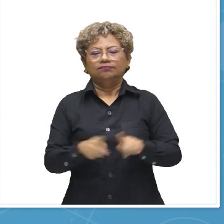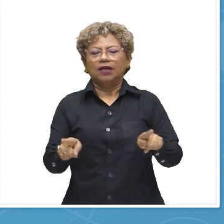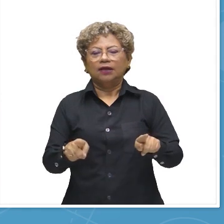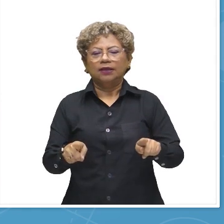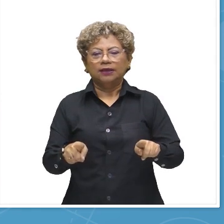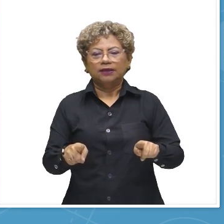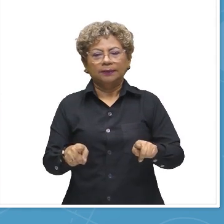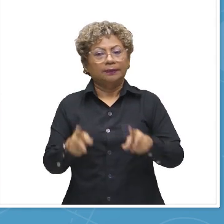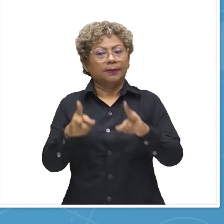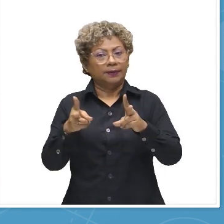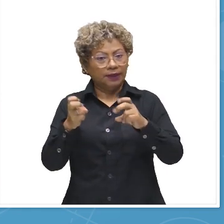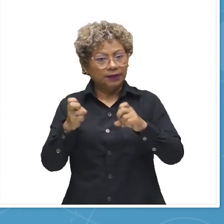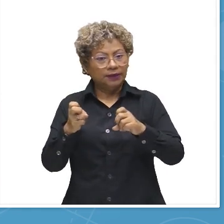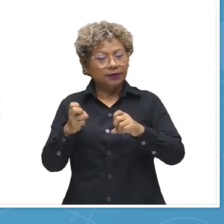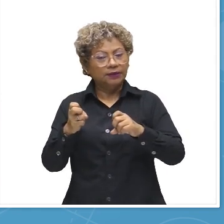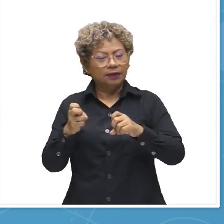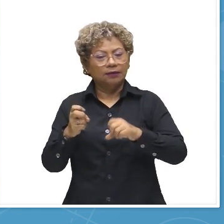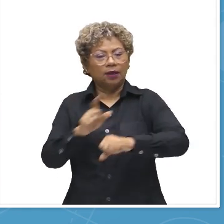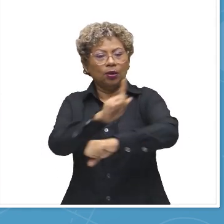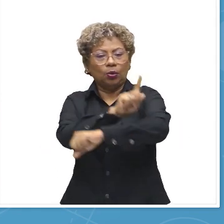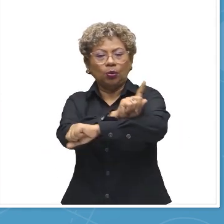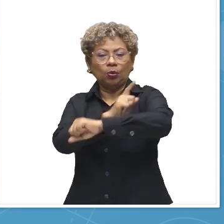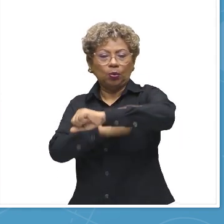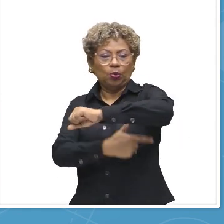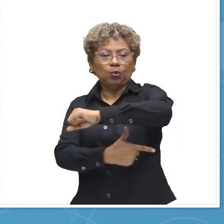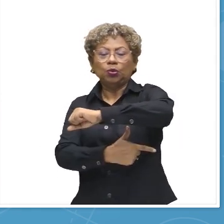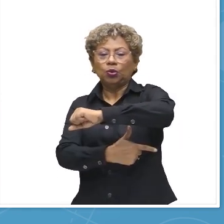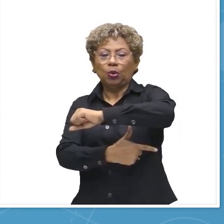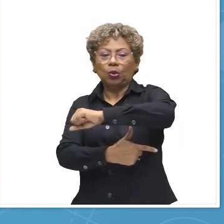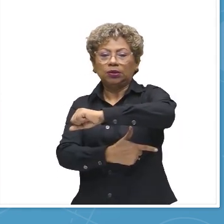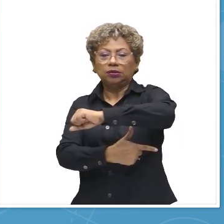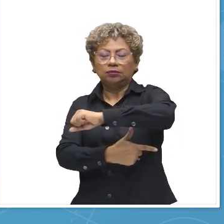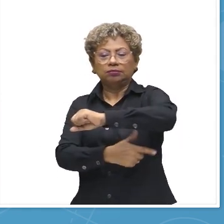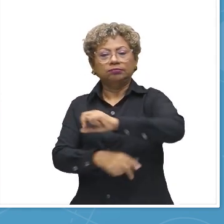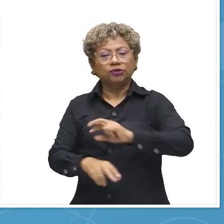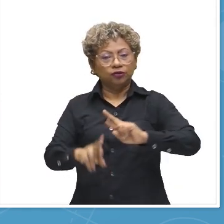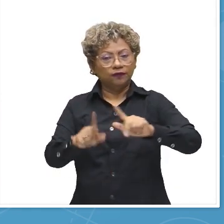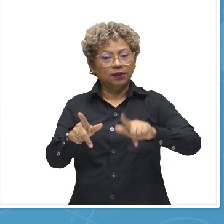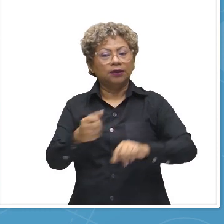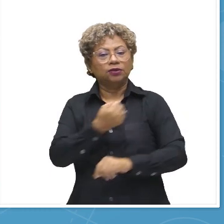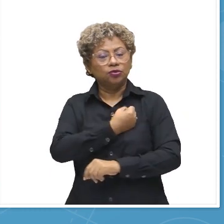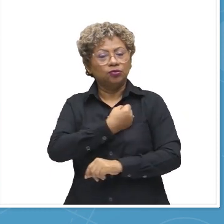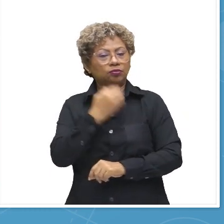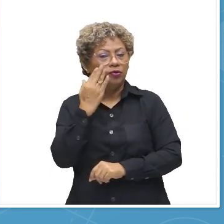as quantidades sejam diferentes também, tá? Vamos lá, seguindo.